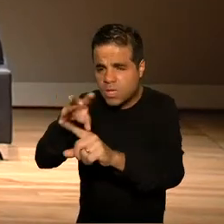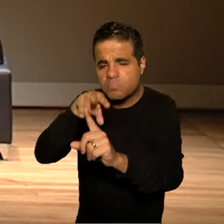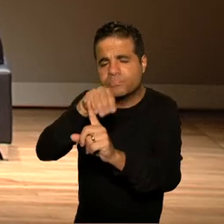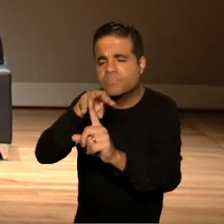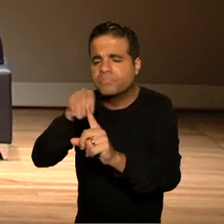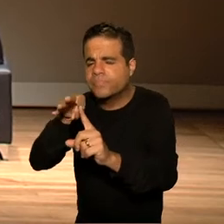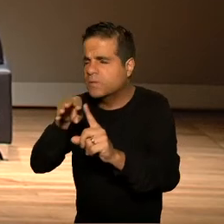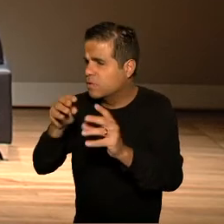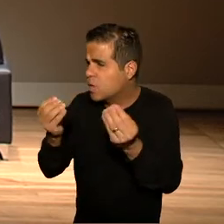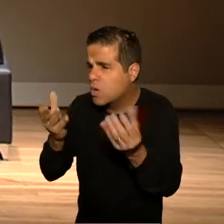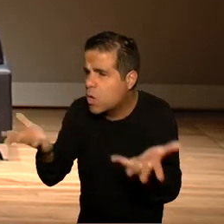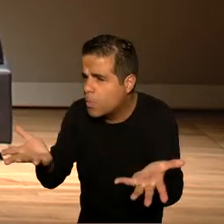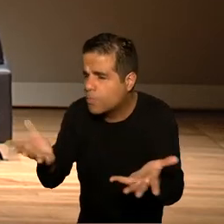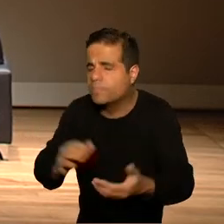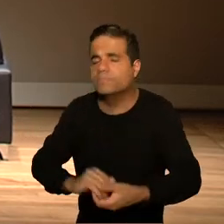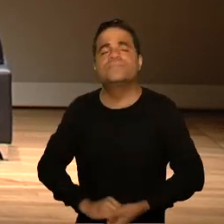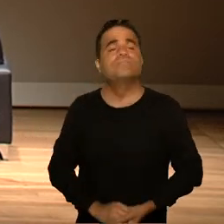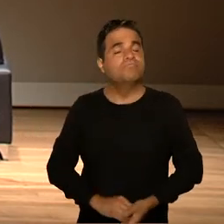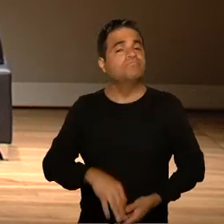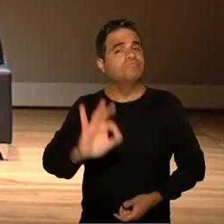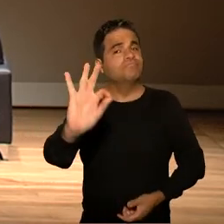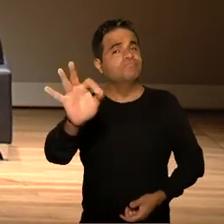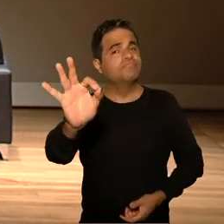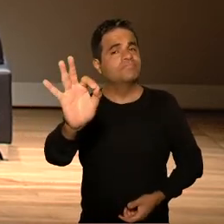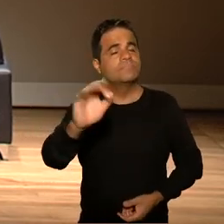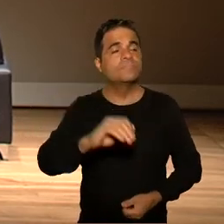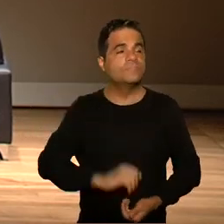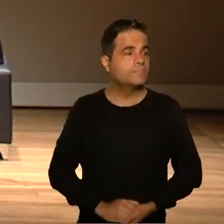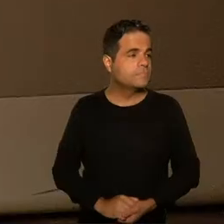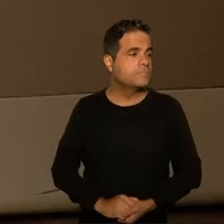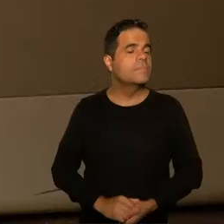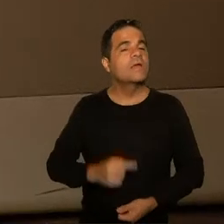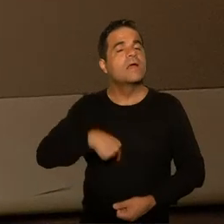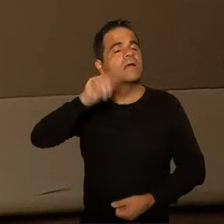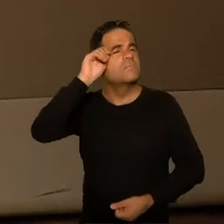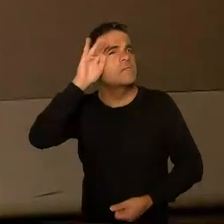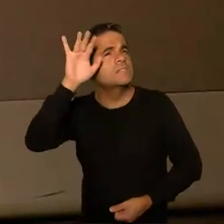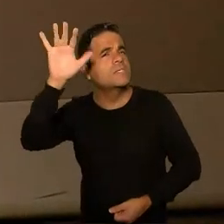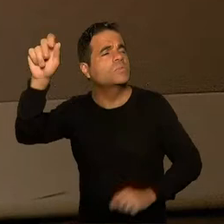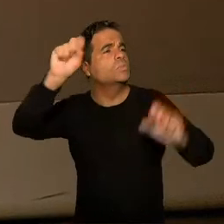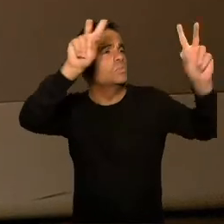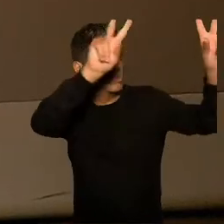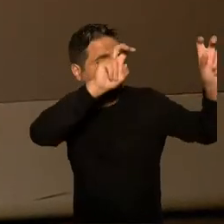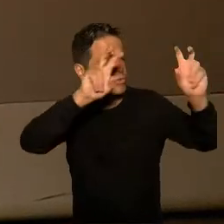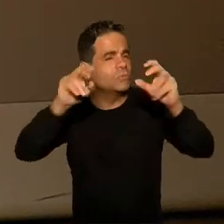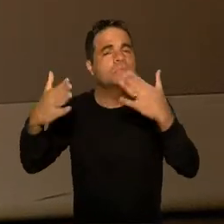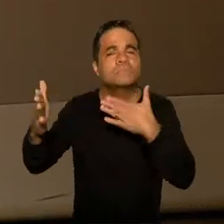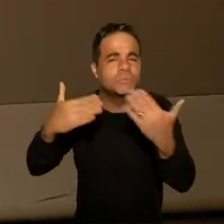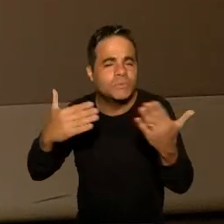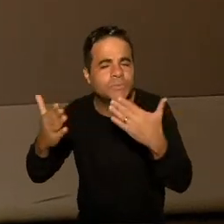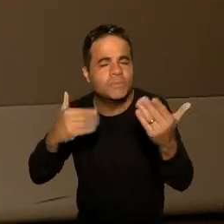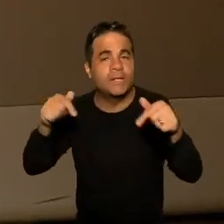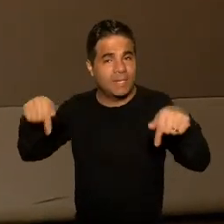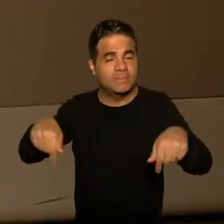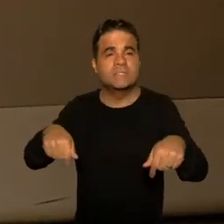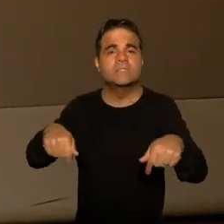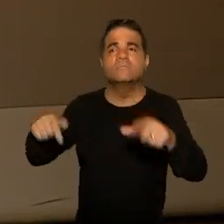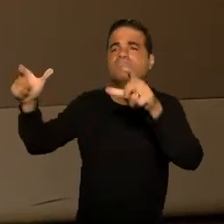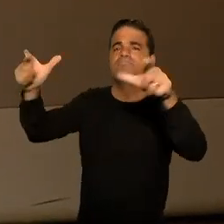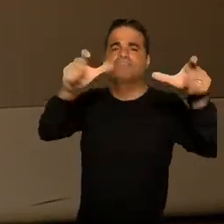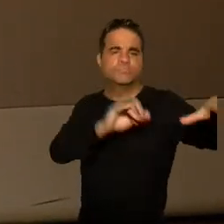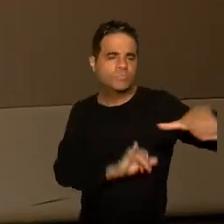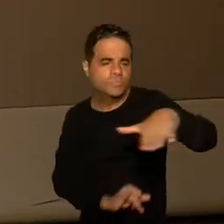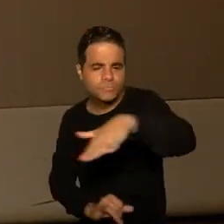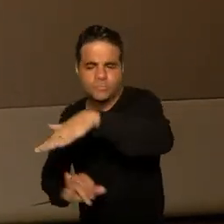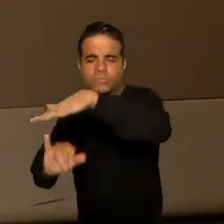mediação né sim na verdade é pensando no título né do nosso bate-papo hoje as instituições